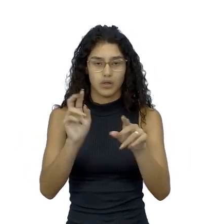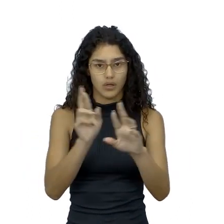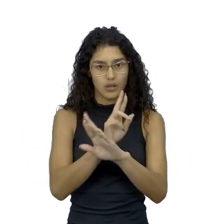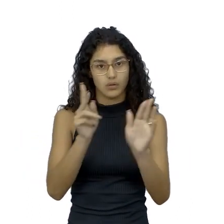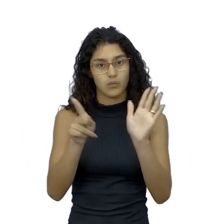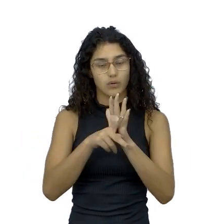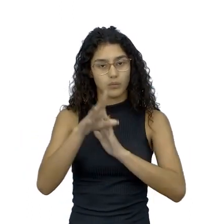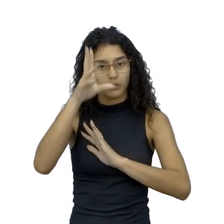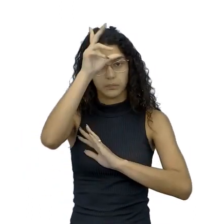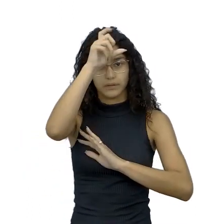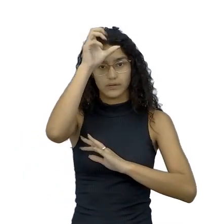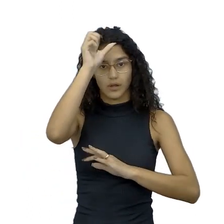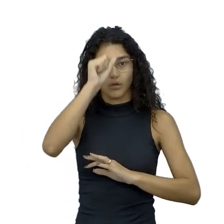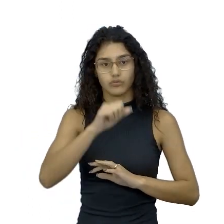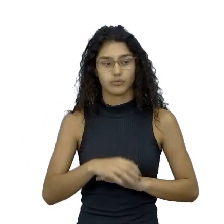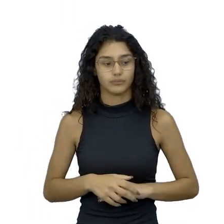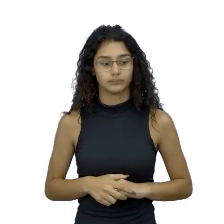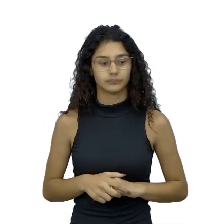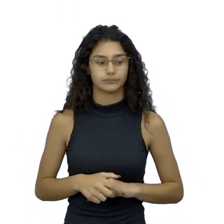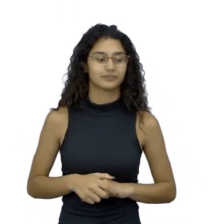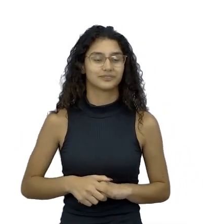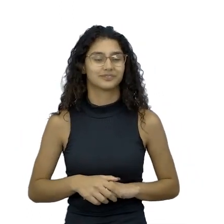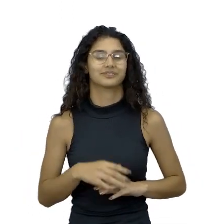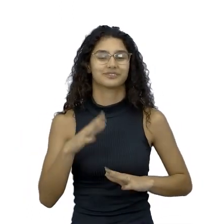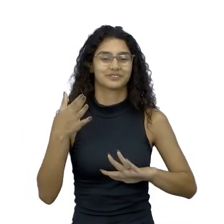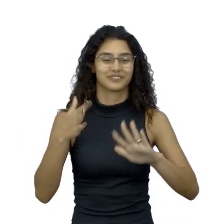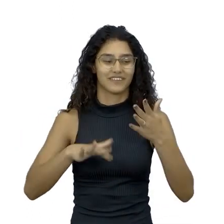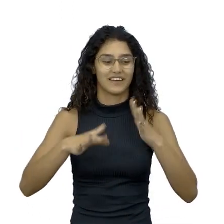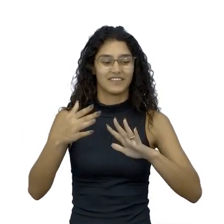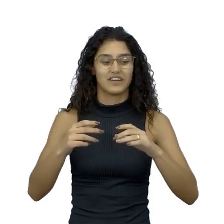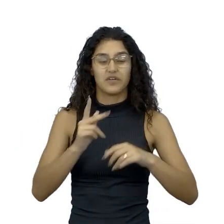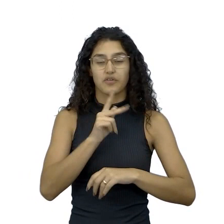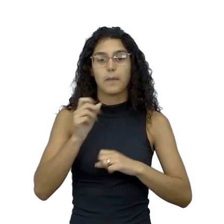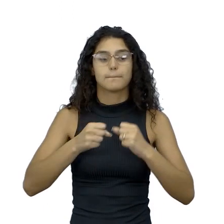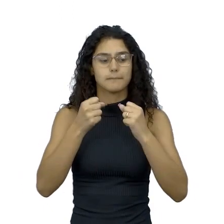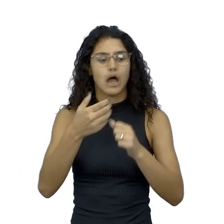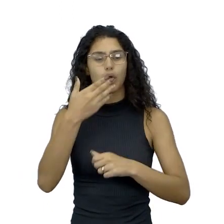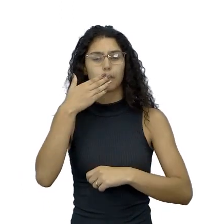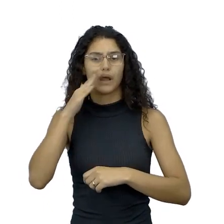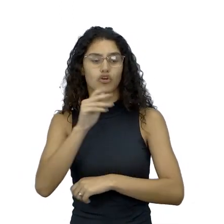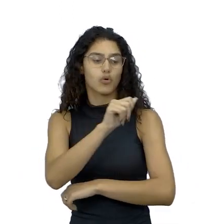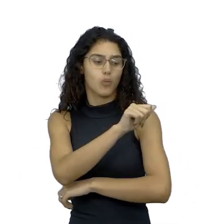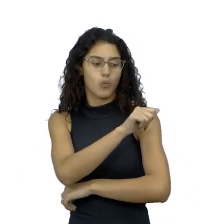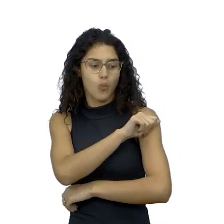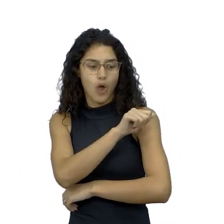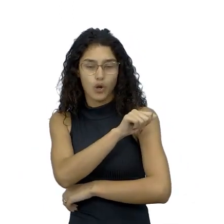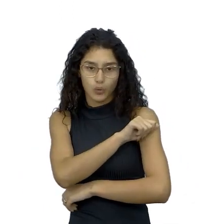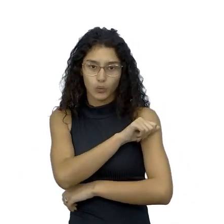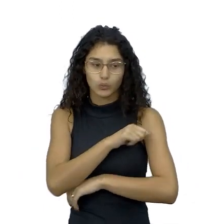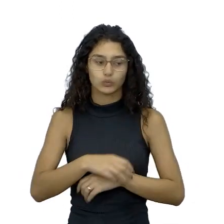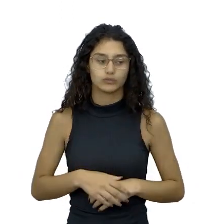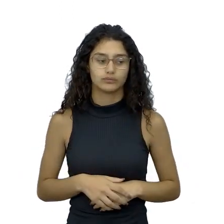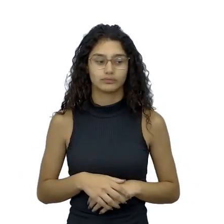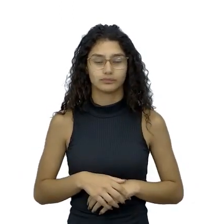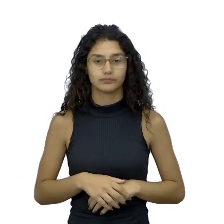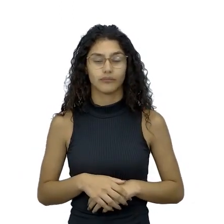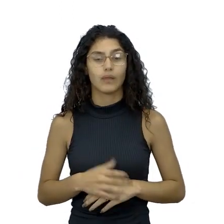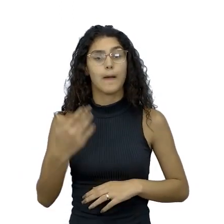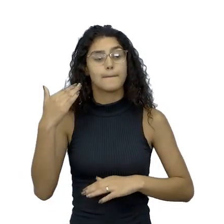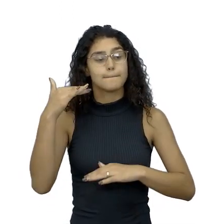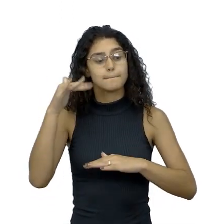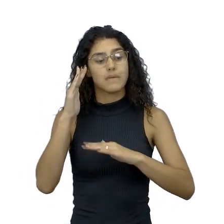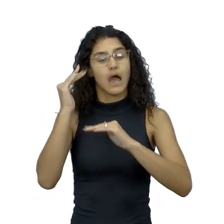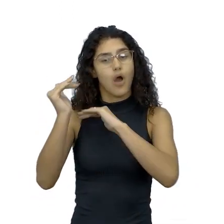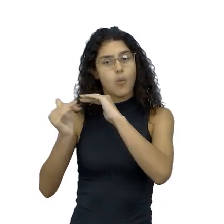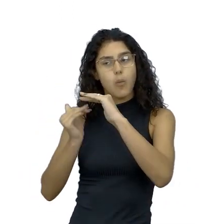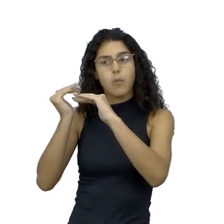própria aprendizagem. Então, às vezes, o professor pode pedir para aquele aluno, estudante que está mais avançado,